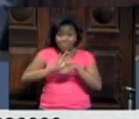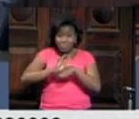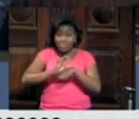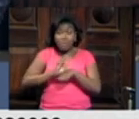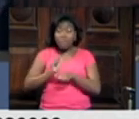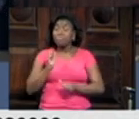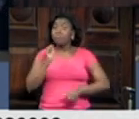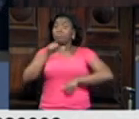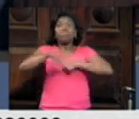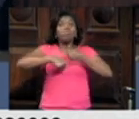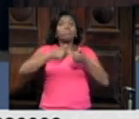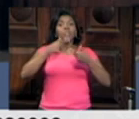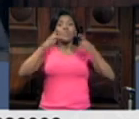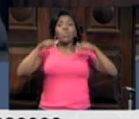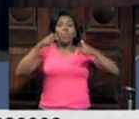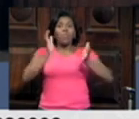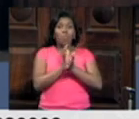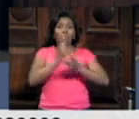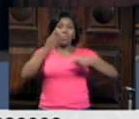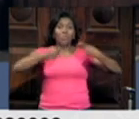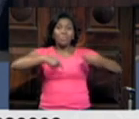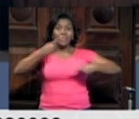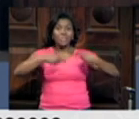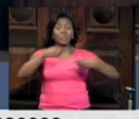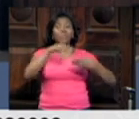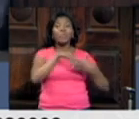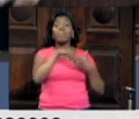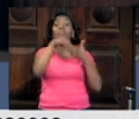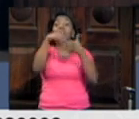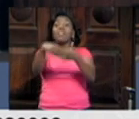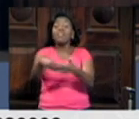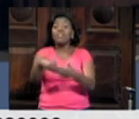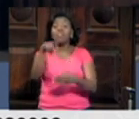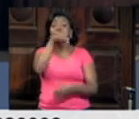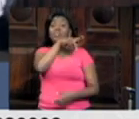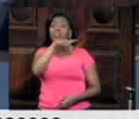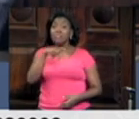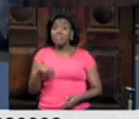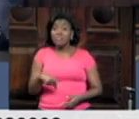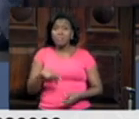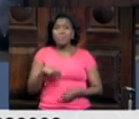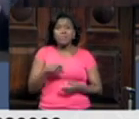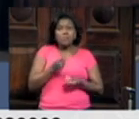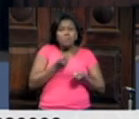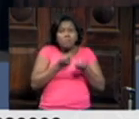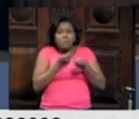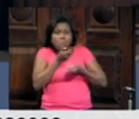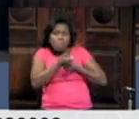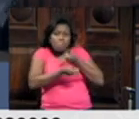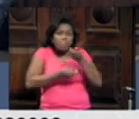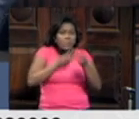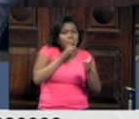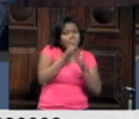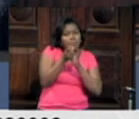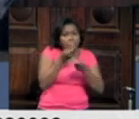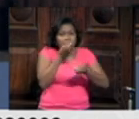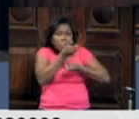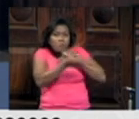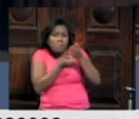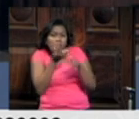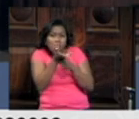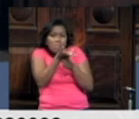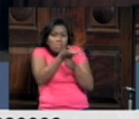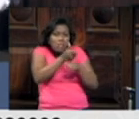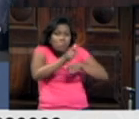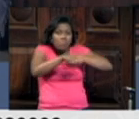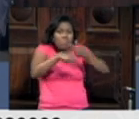partido político para levar a presidência da República, manipulando debates, manipulando informações, para levar